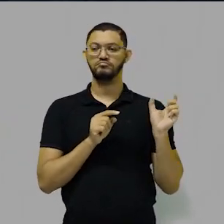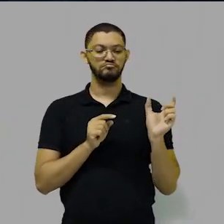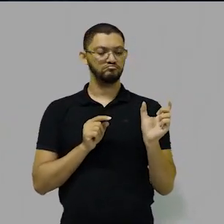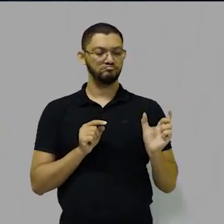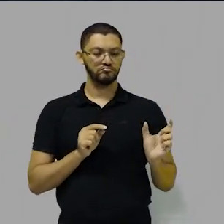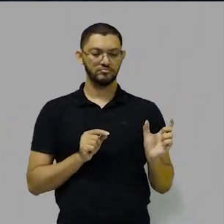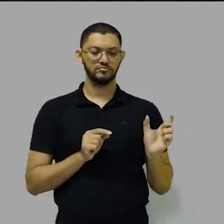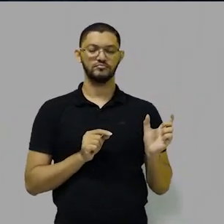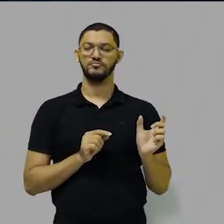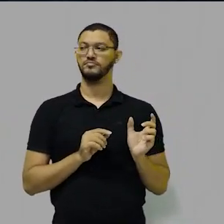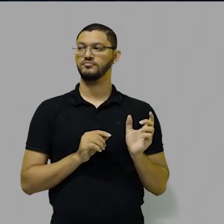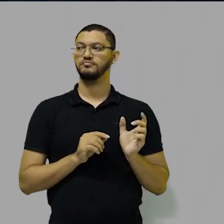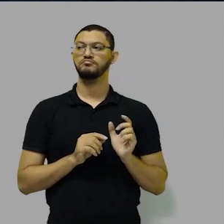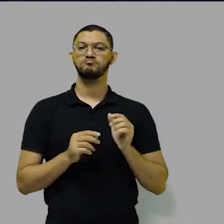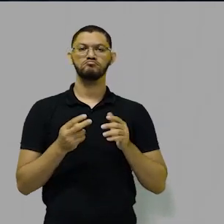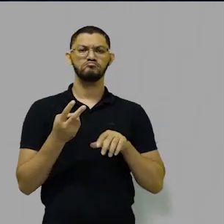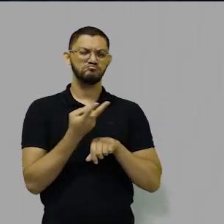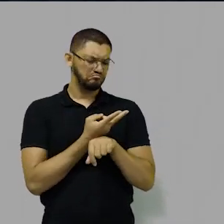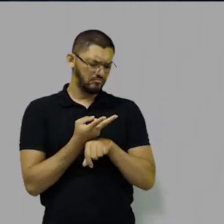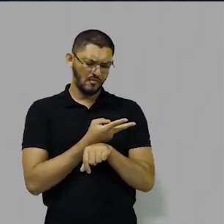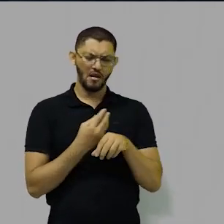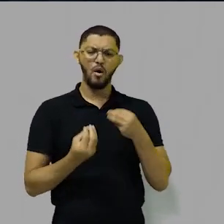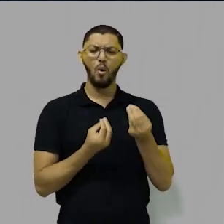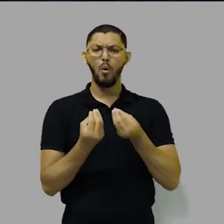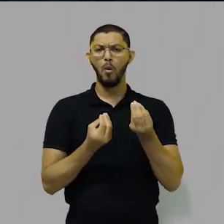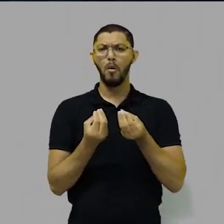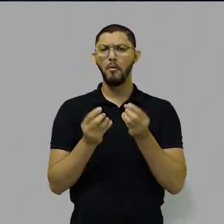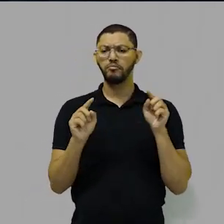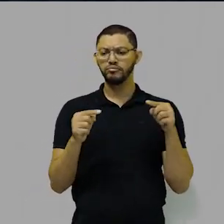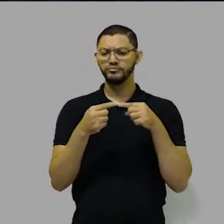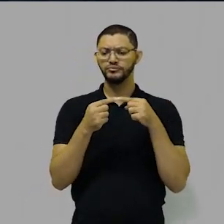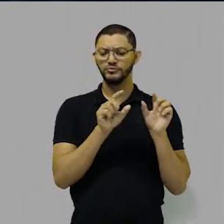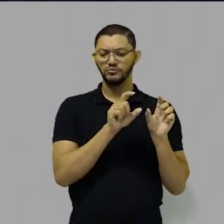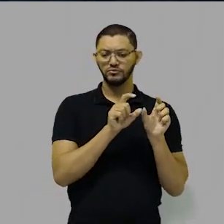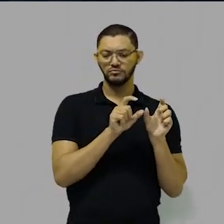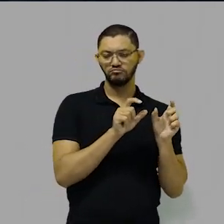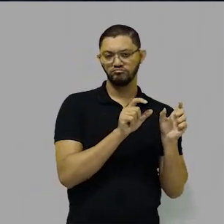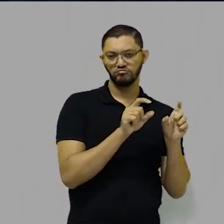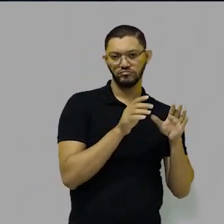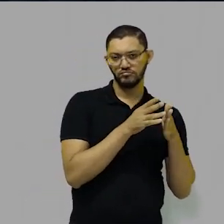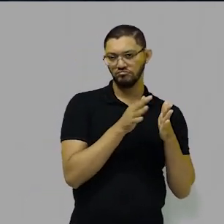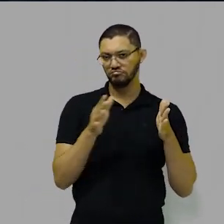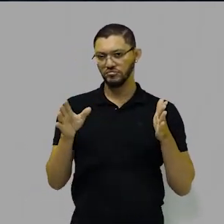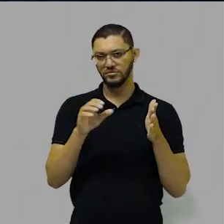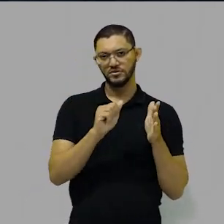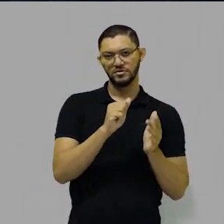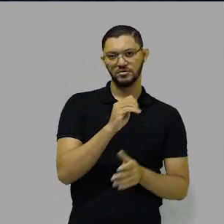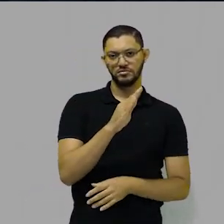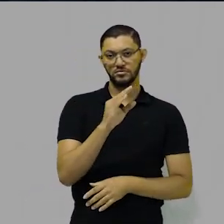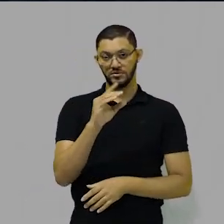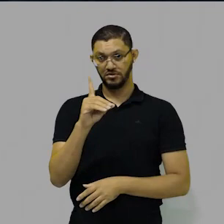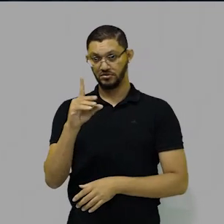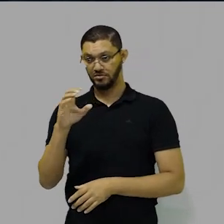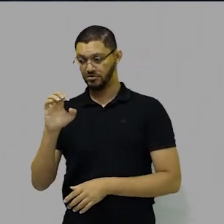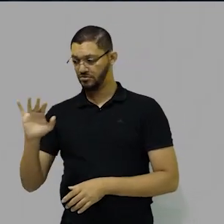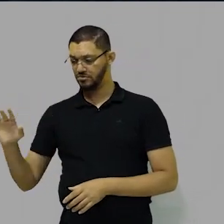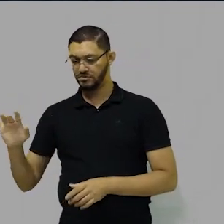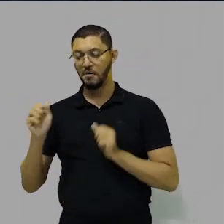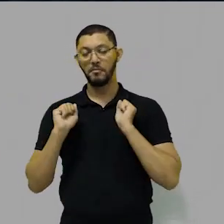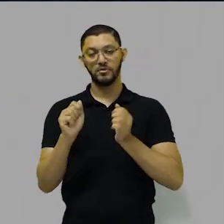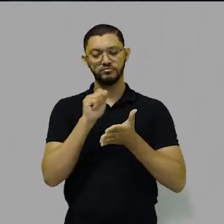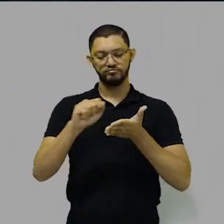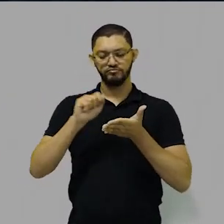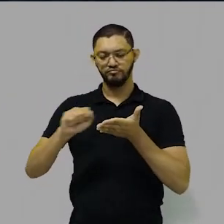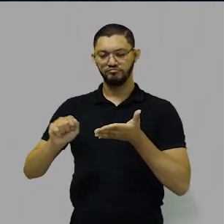nome dos radicais e procuro qual seria a ordem alfabética para poder citá-lo, para poder